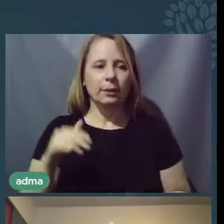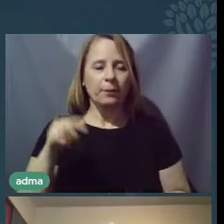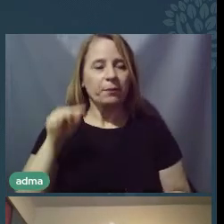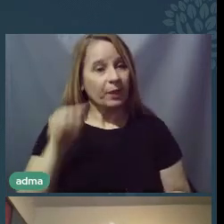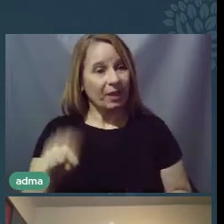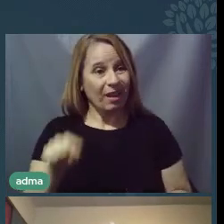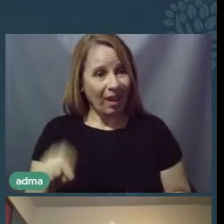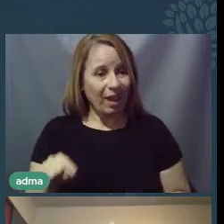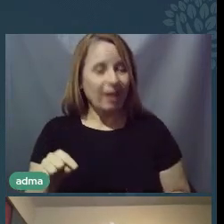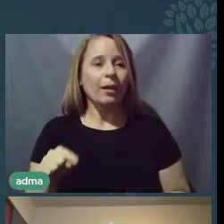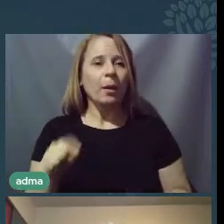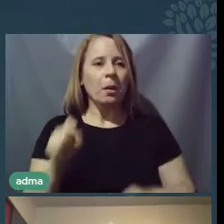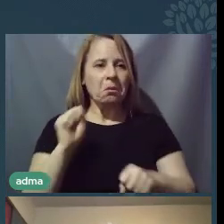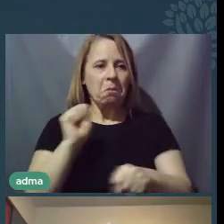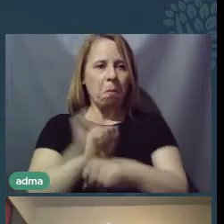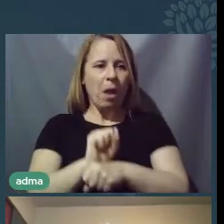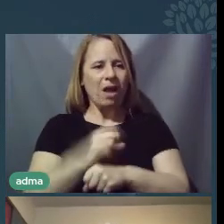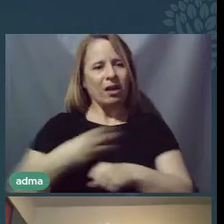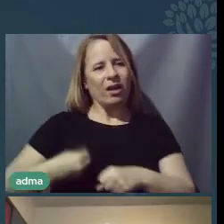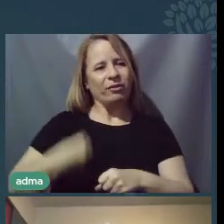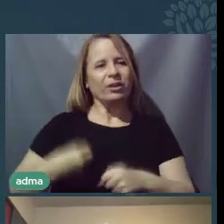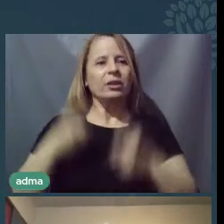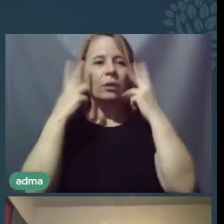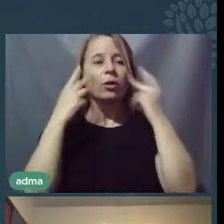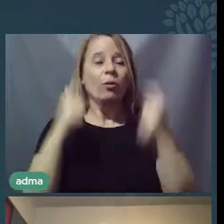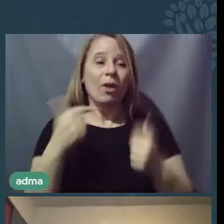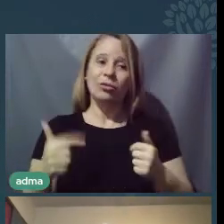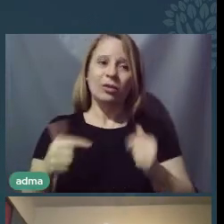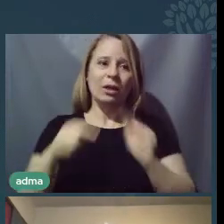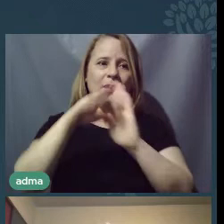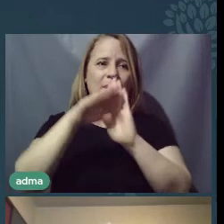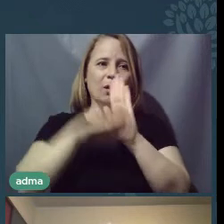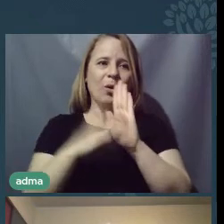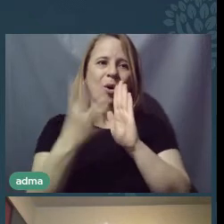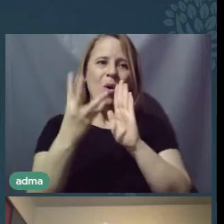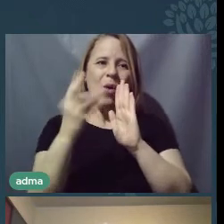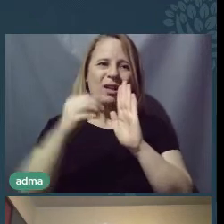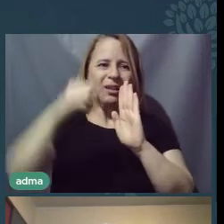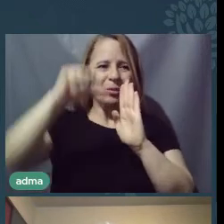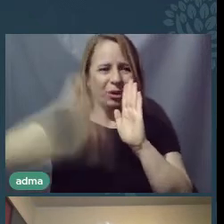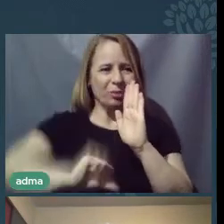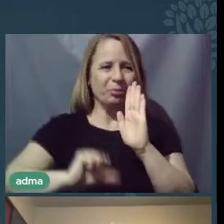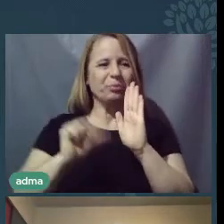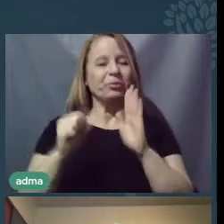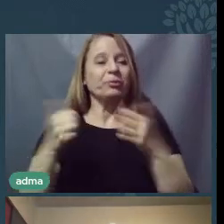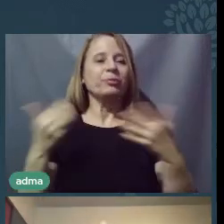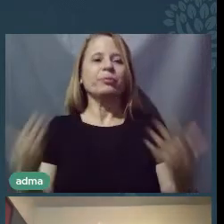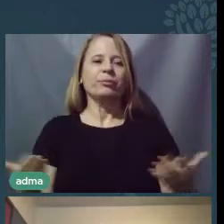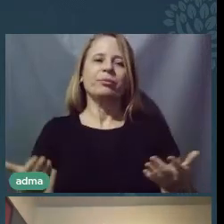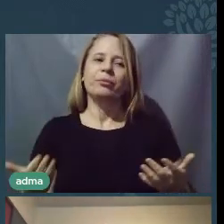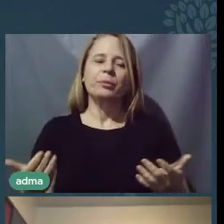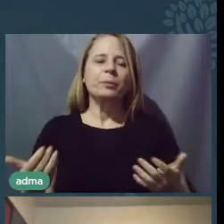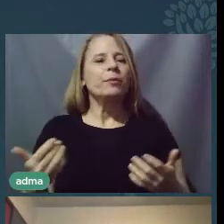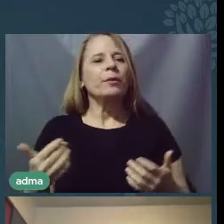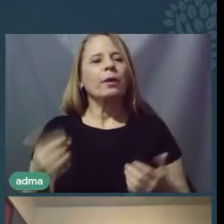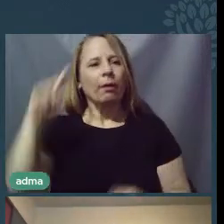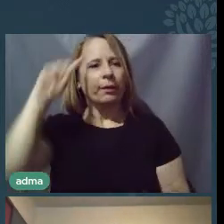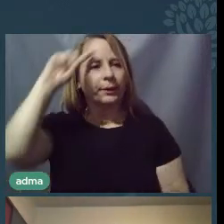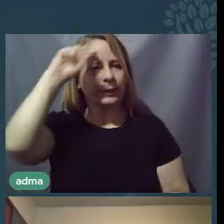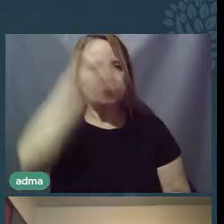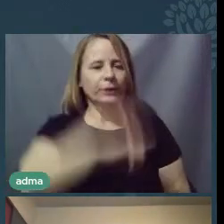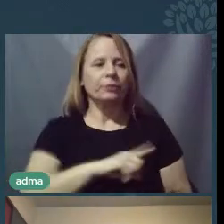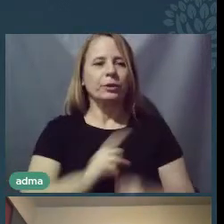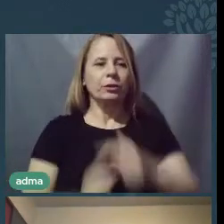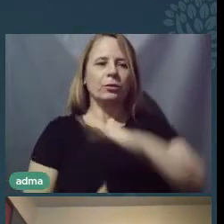adesão foi igual ou inferior a 40%, aproximadamente, eles apresentaram limitação